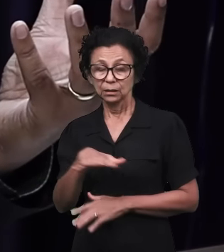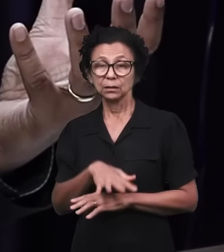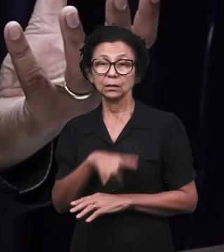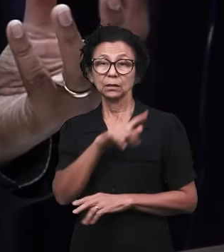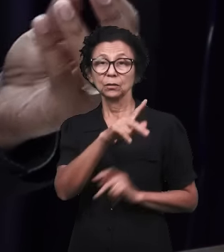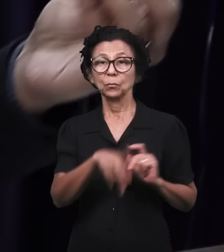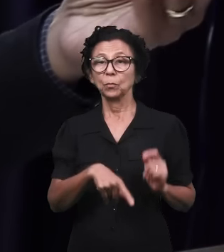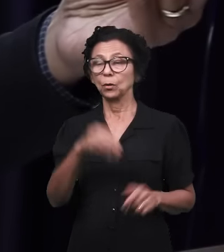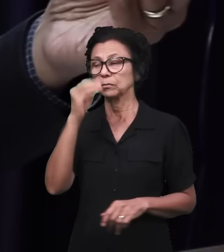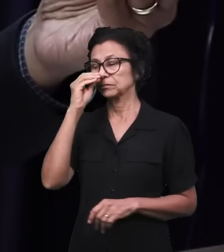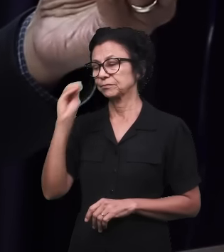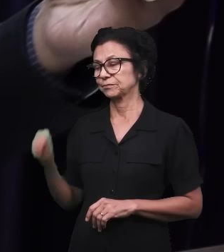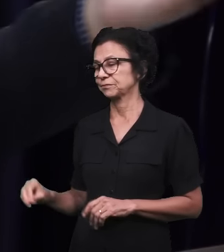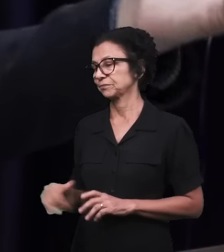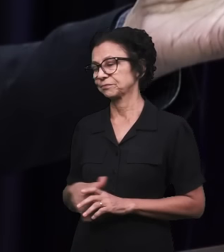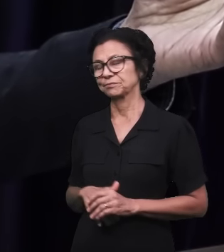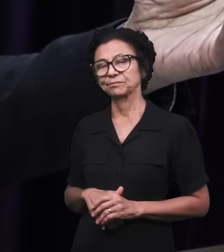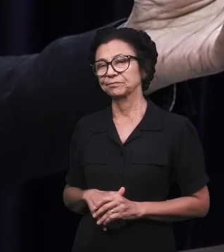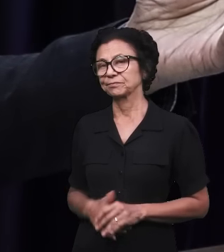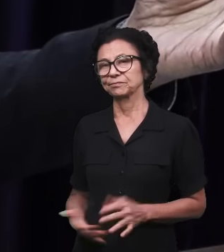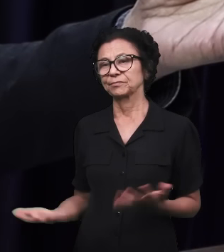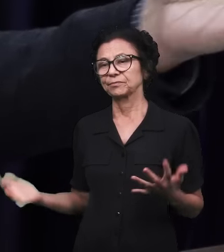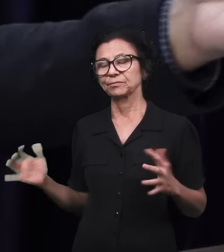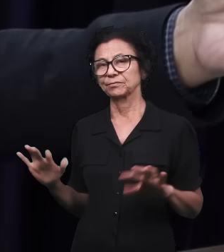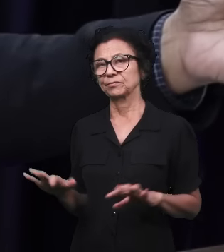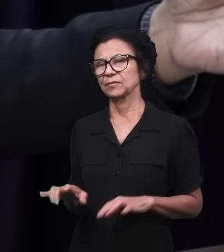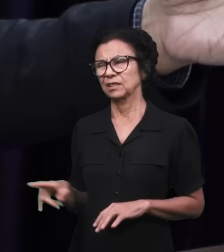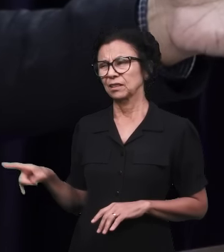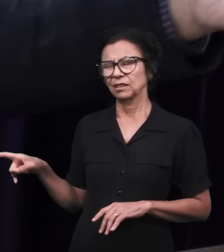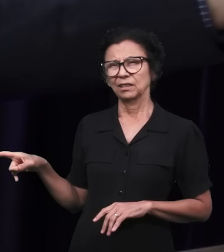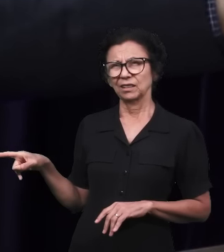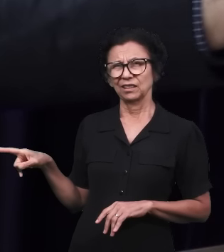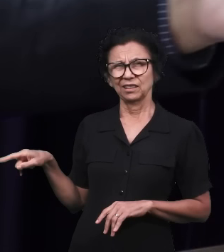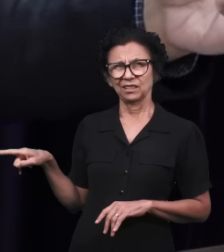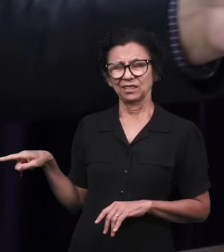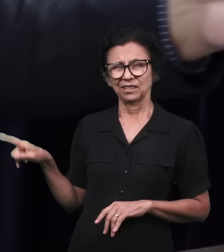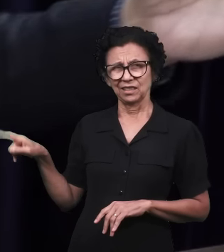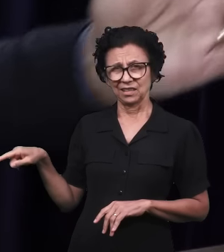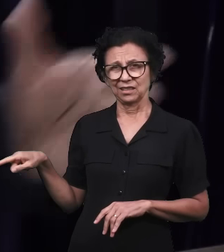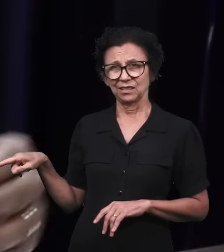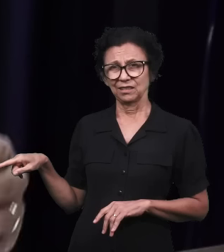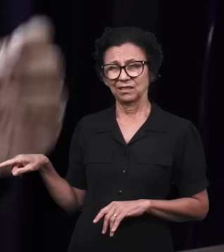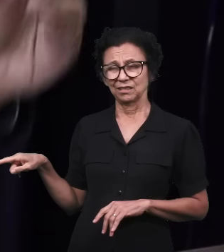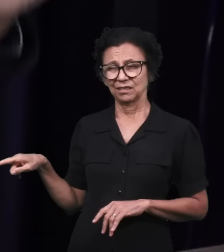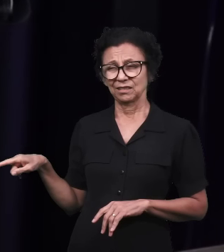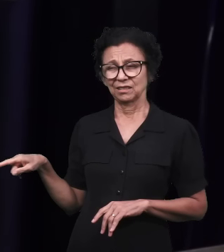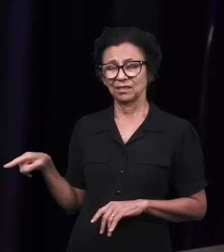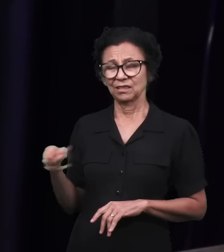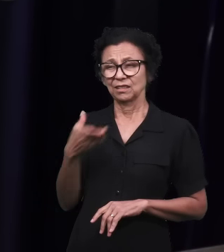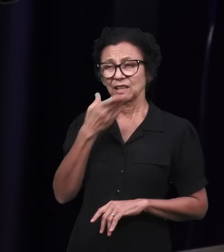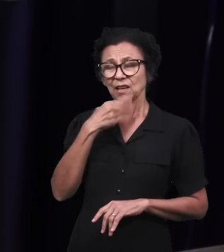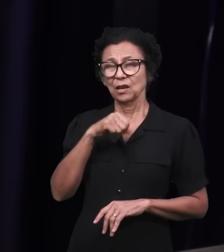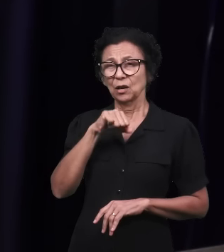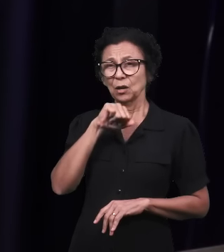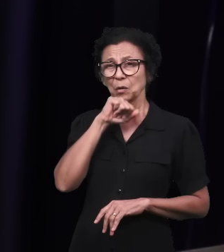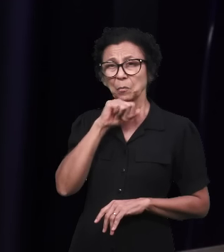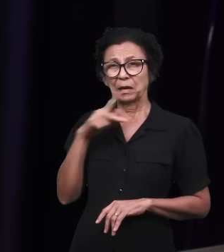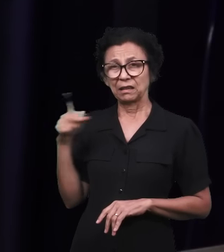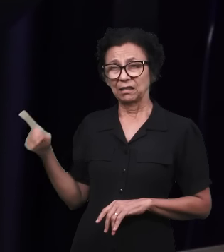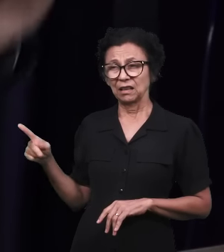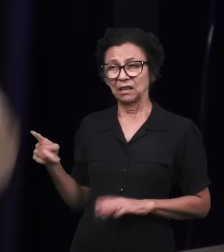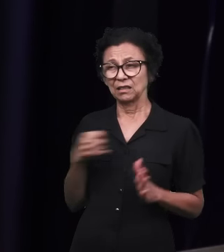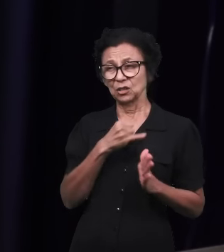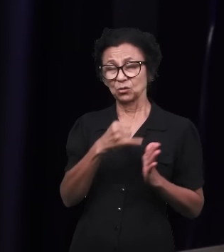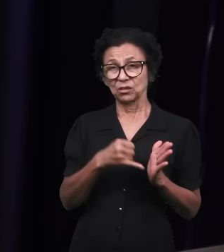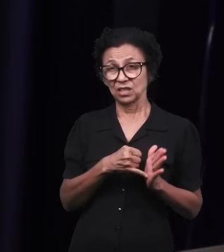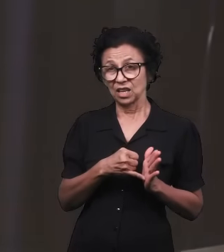não aceitaram, porque viram nele, olha, mas ele não é o filho do carpinteiro, está aqui no nosso meio os irmãos. Nazaré